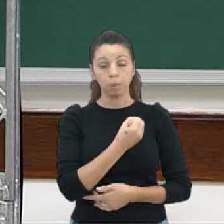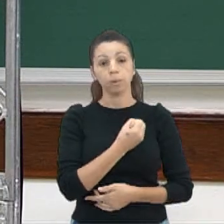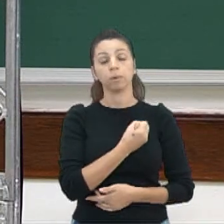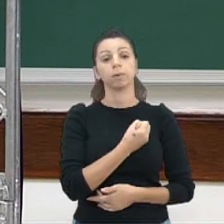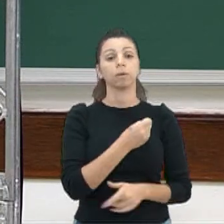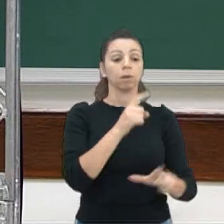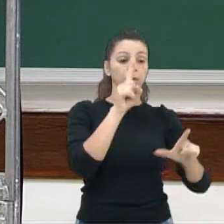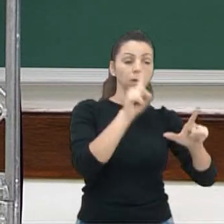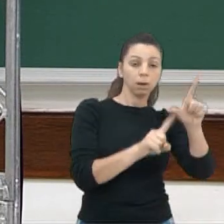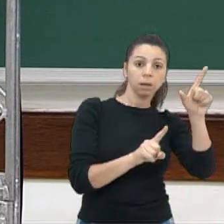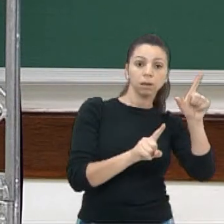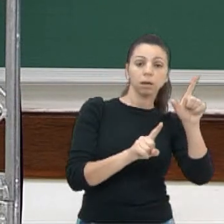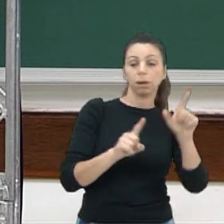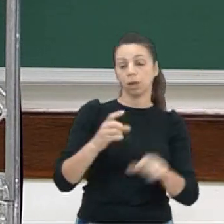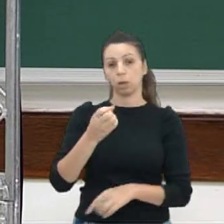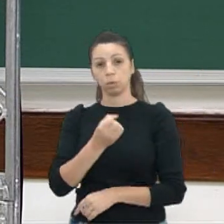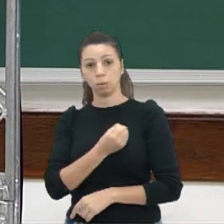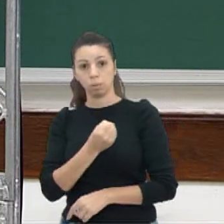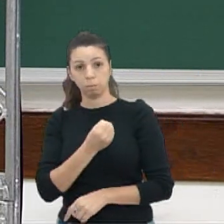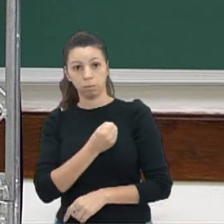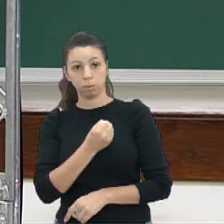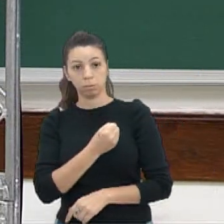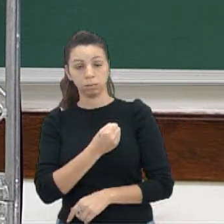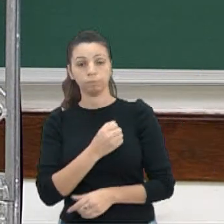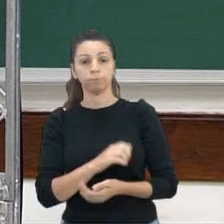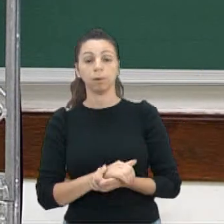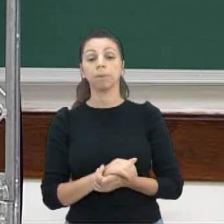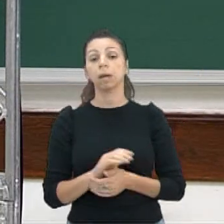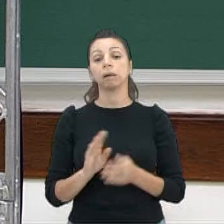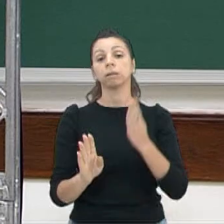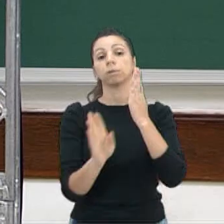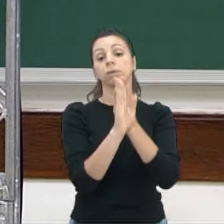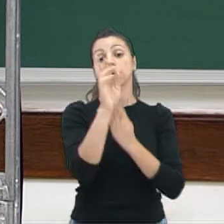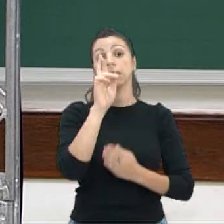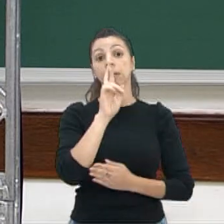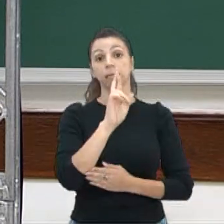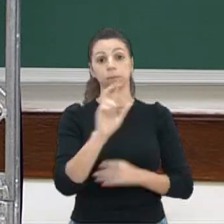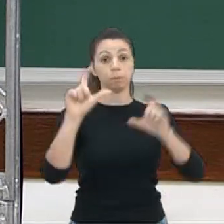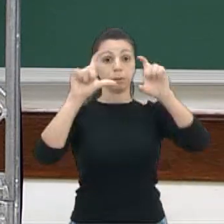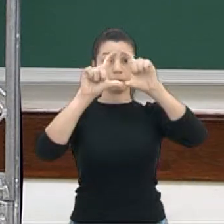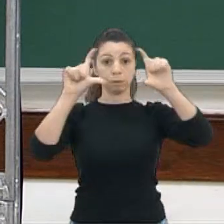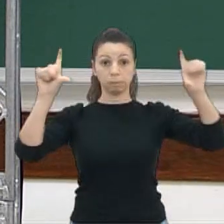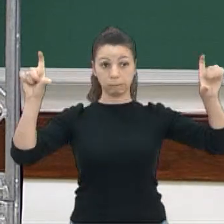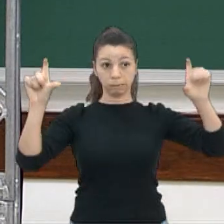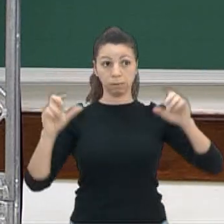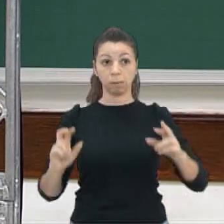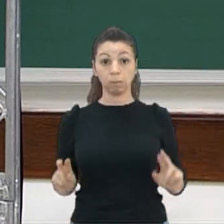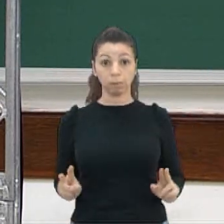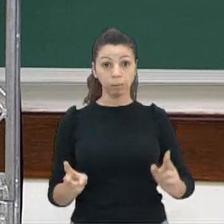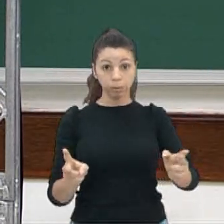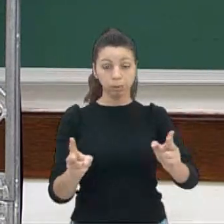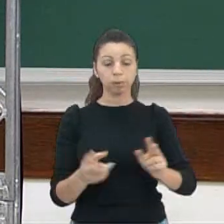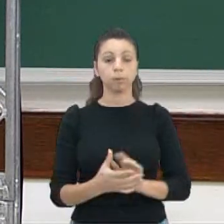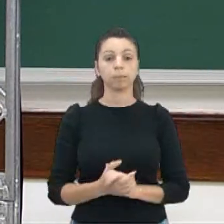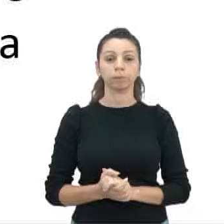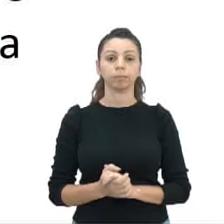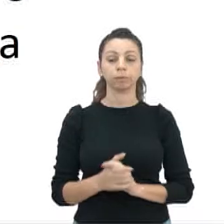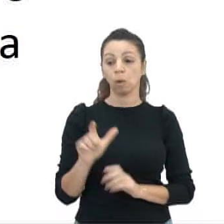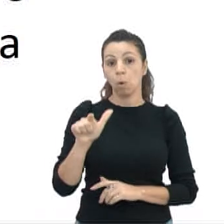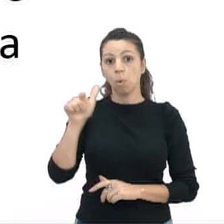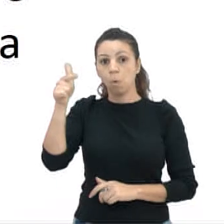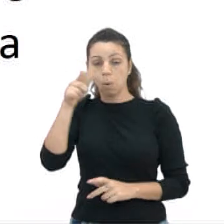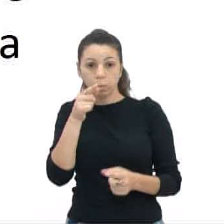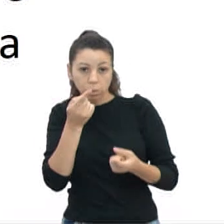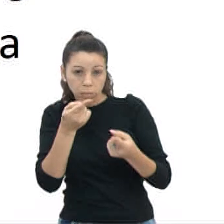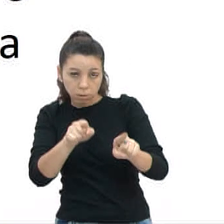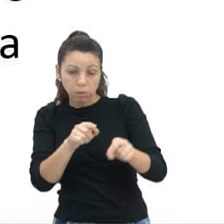numérica para poder resolver a expressão. Então, vamos continuar? Outro desafio.